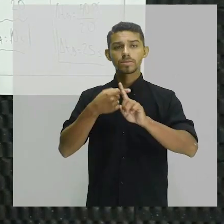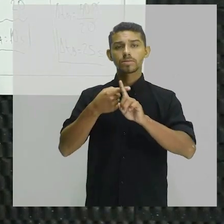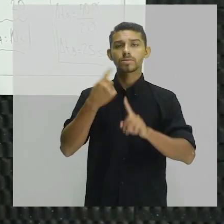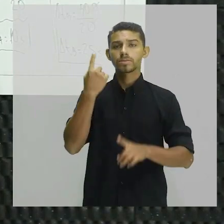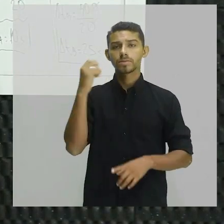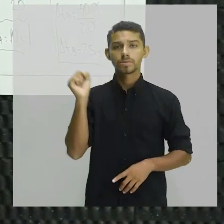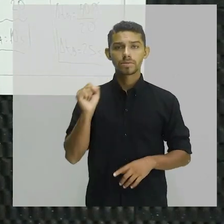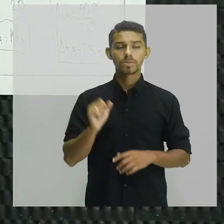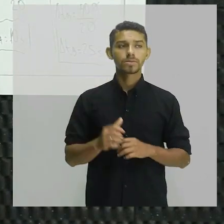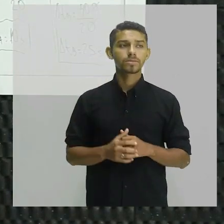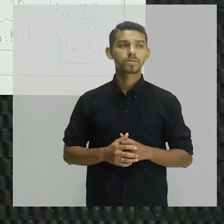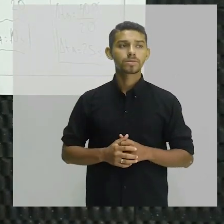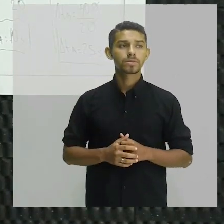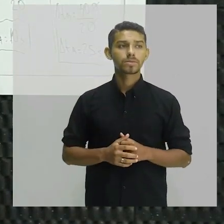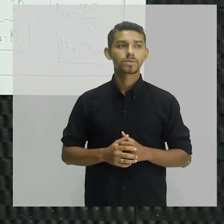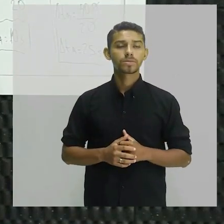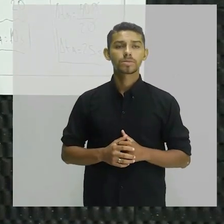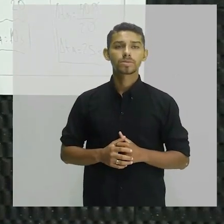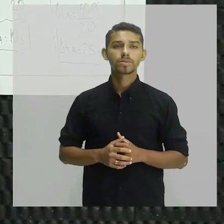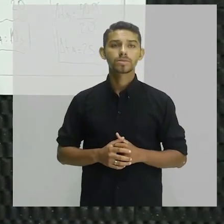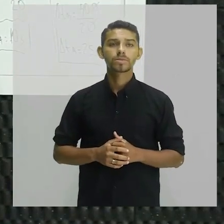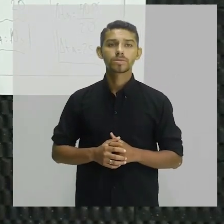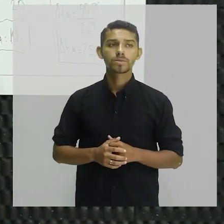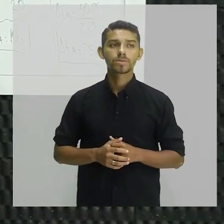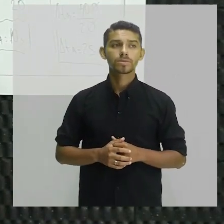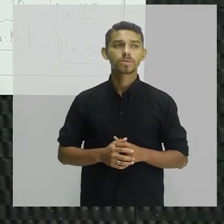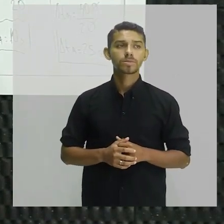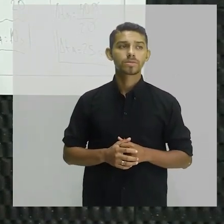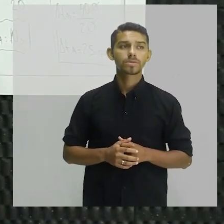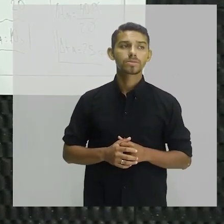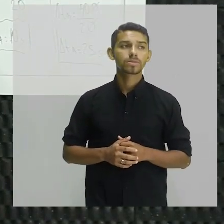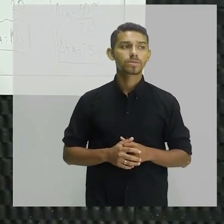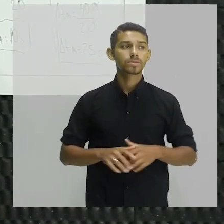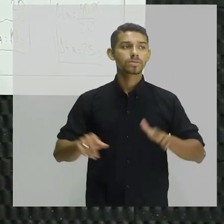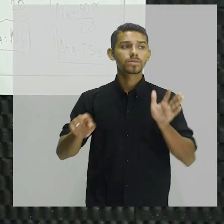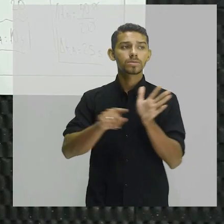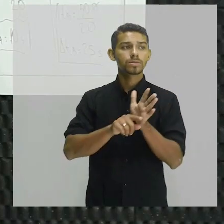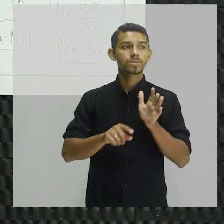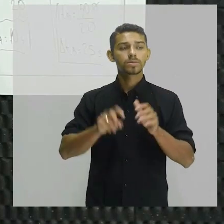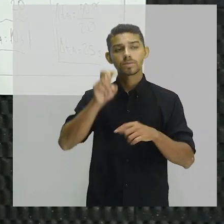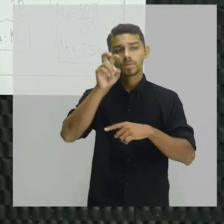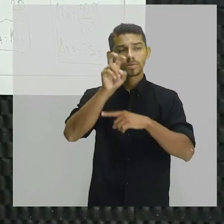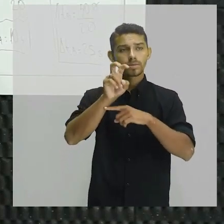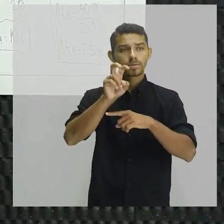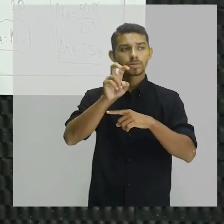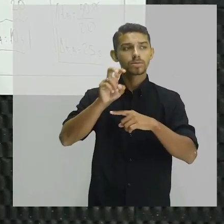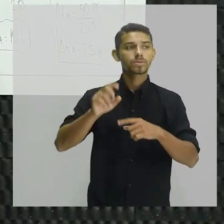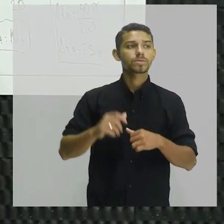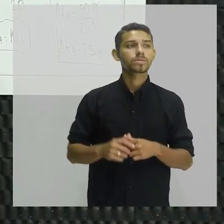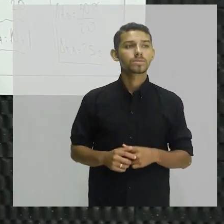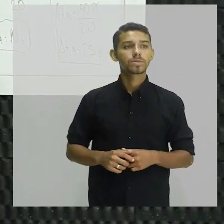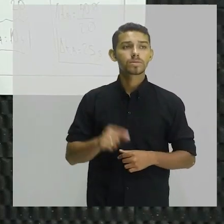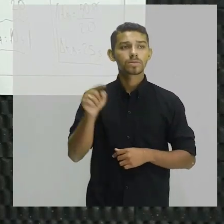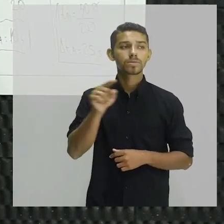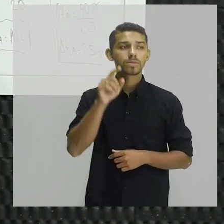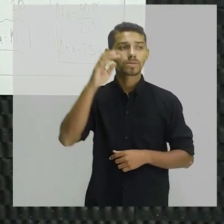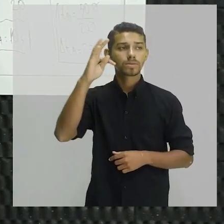aí. Menos a aceleração, que é 5. No caso, vai ser o T1 mais 1 segundo, isso ao